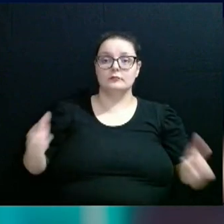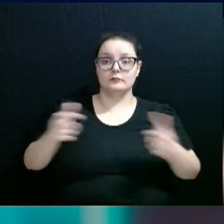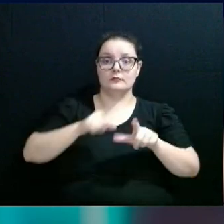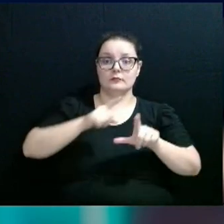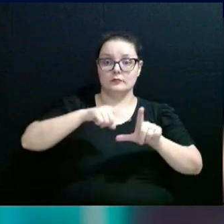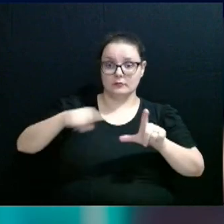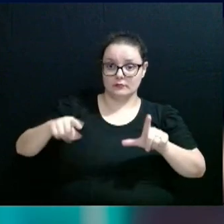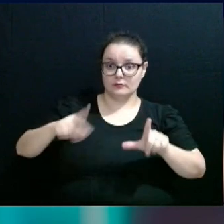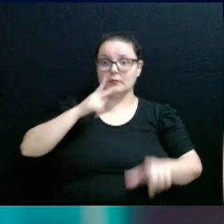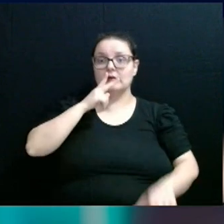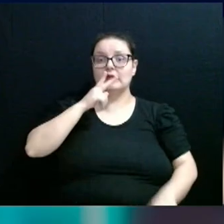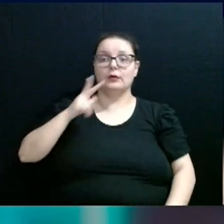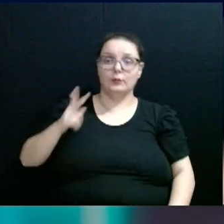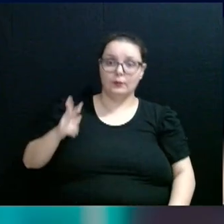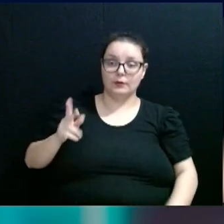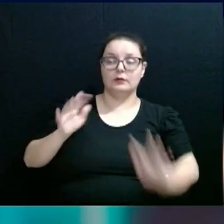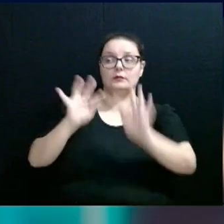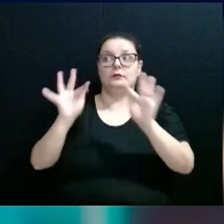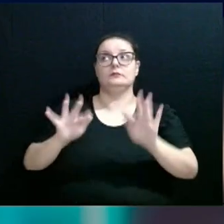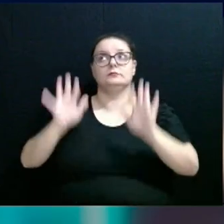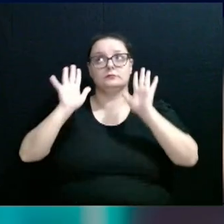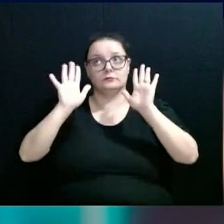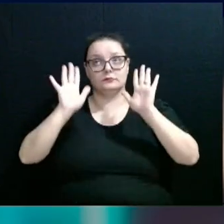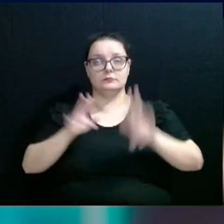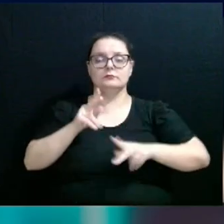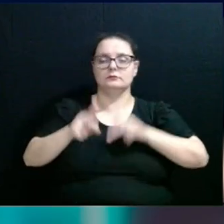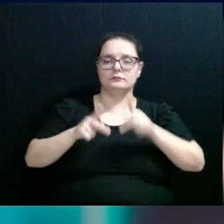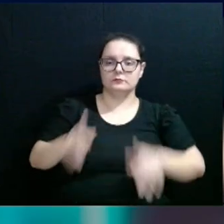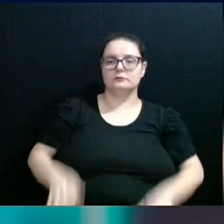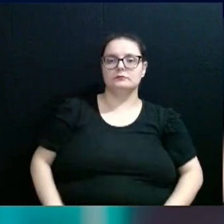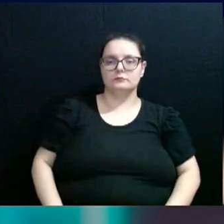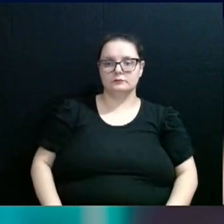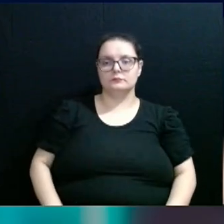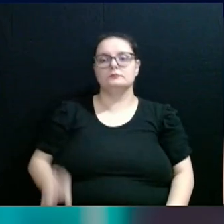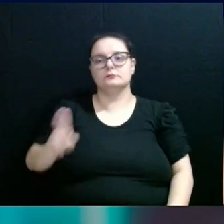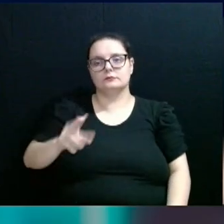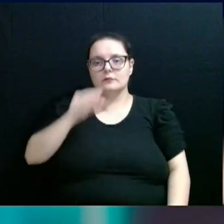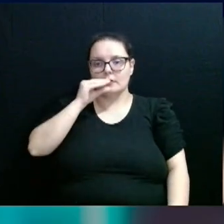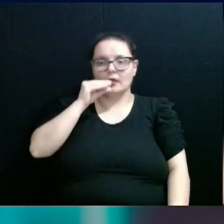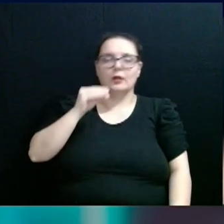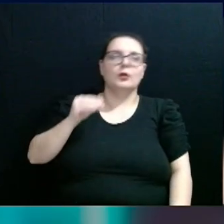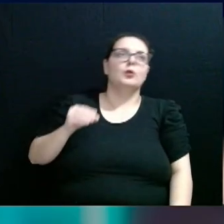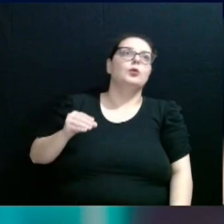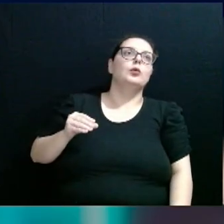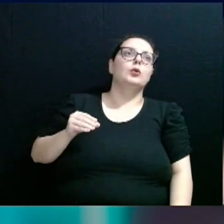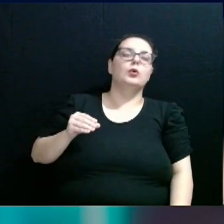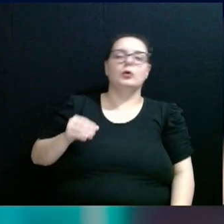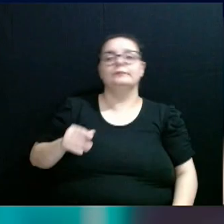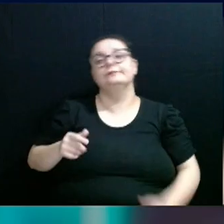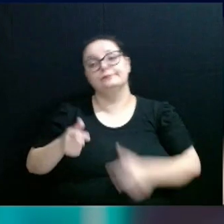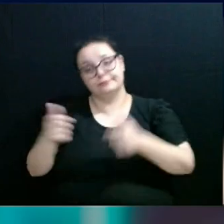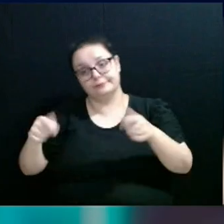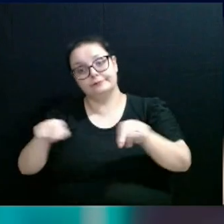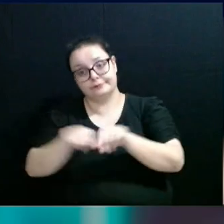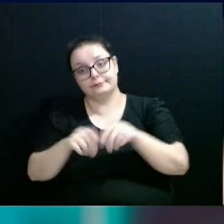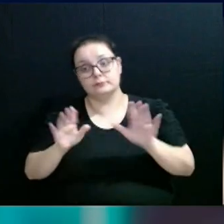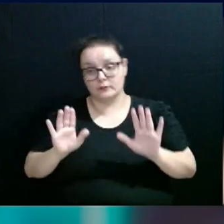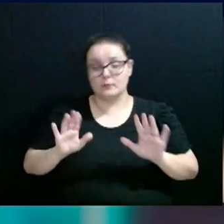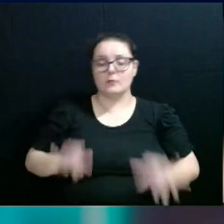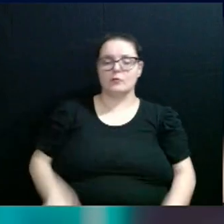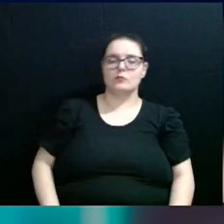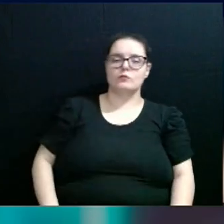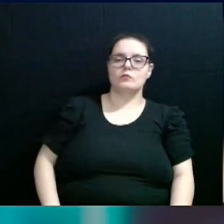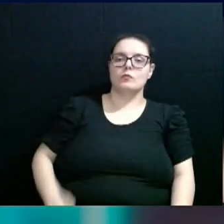tabagismo, felizmente, na população, apesar do uso de cigarros eletrônicos também ter subido, mas o tabagismo